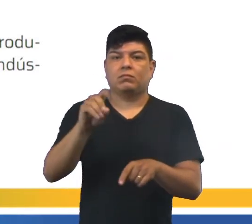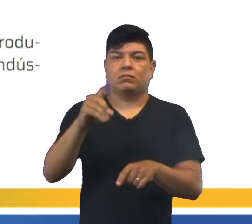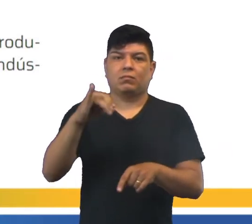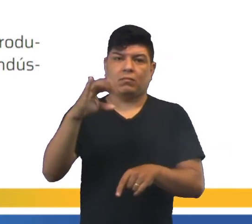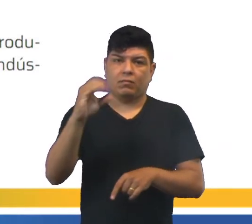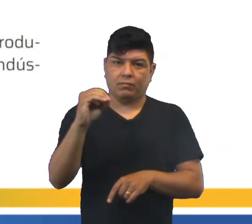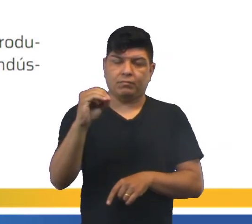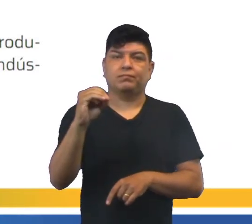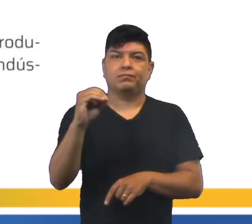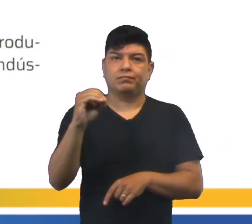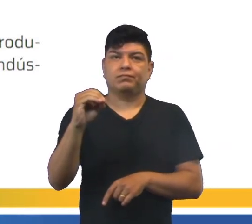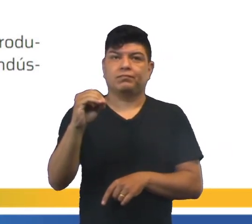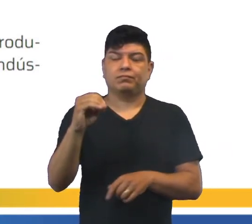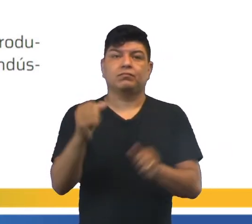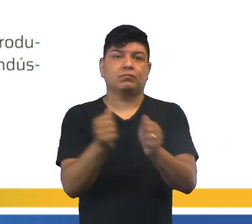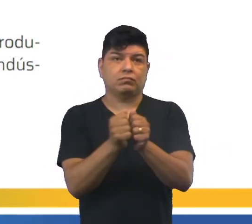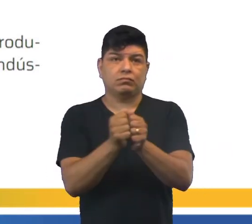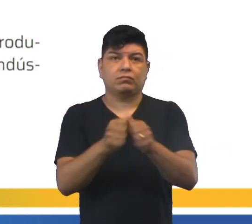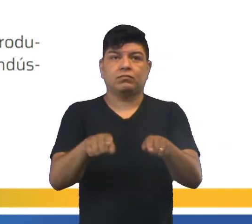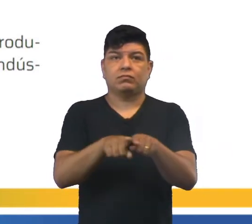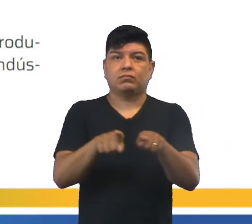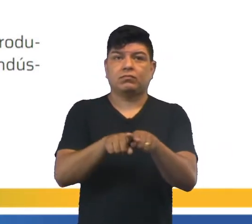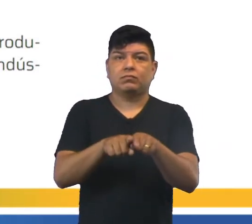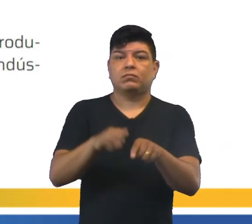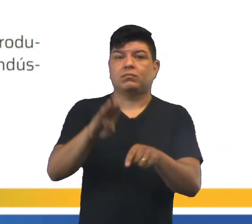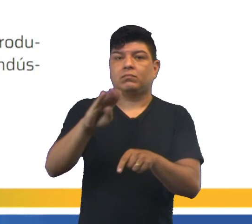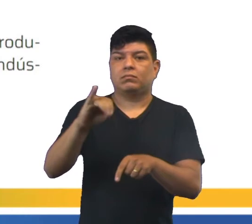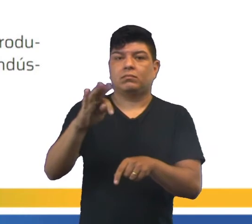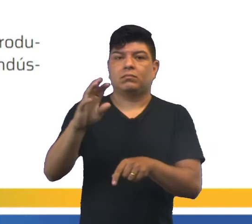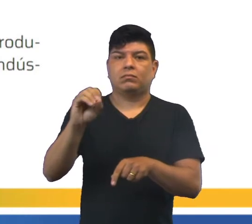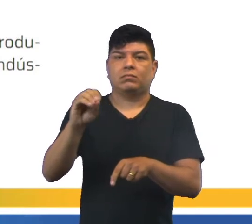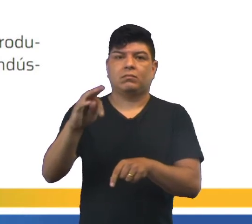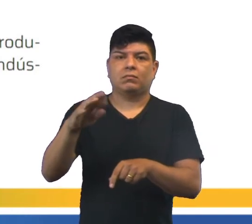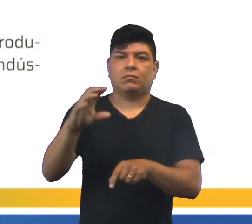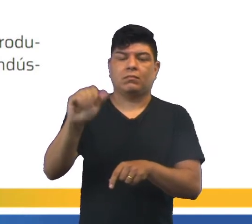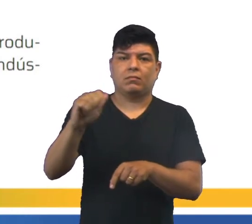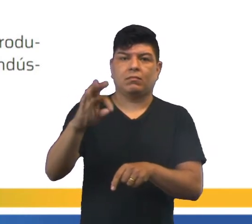composição, o bicarbonato de sódio também,